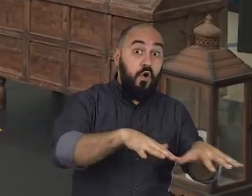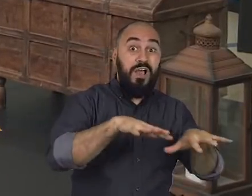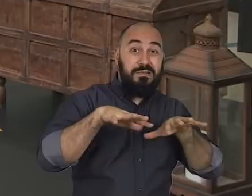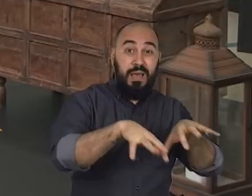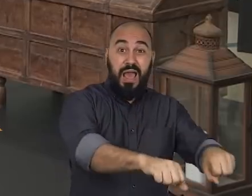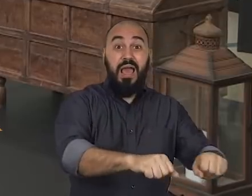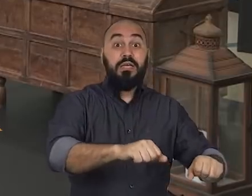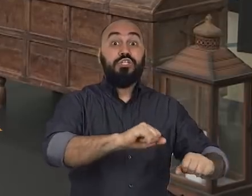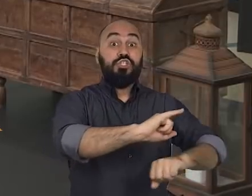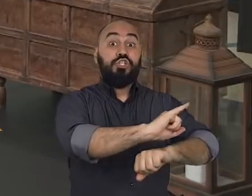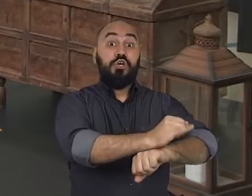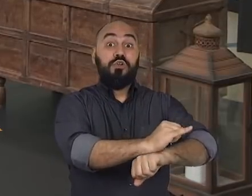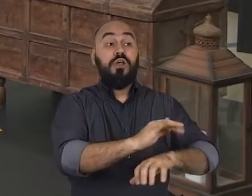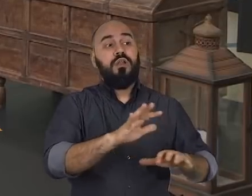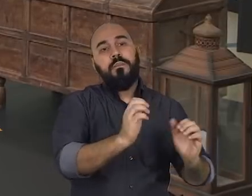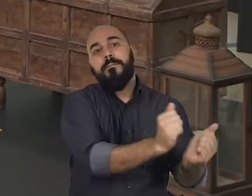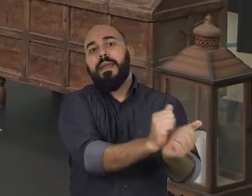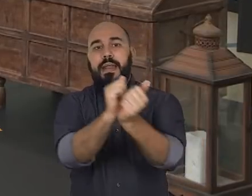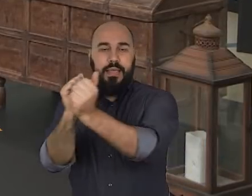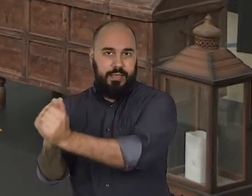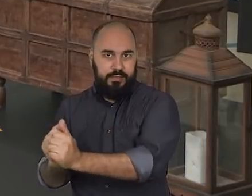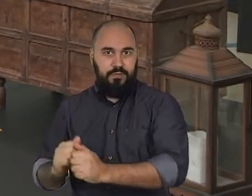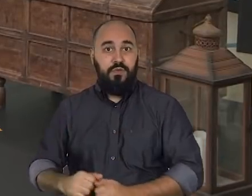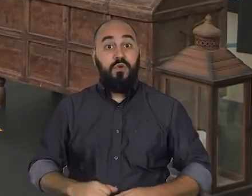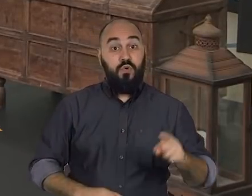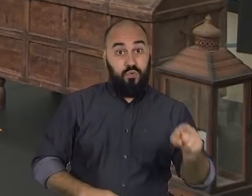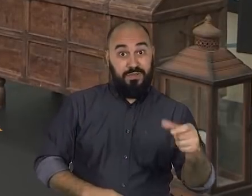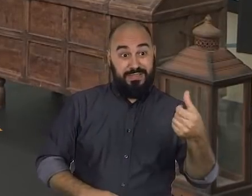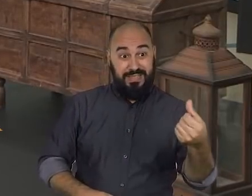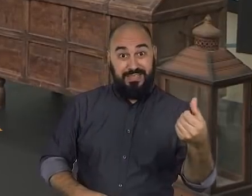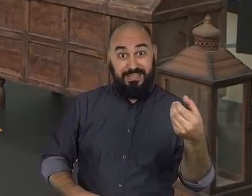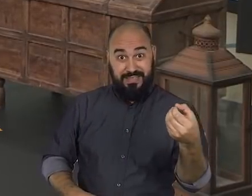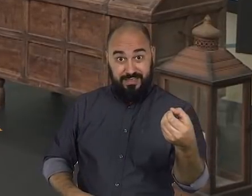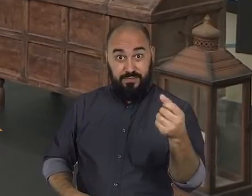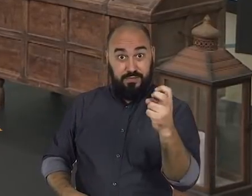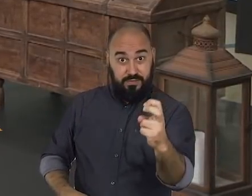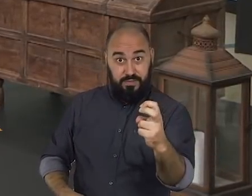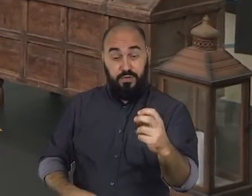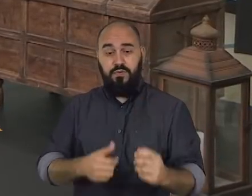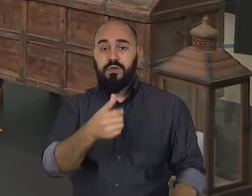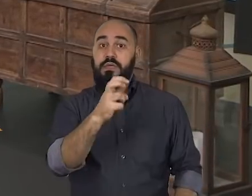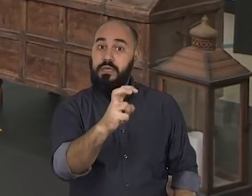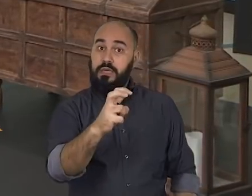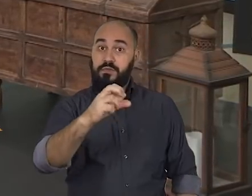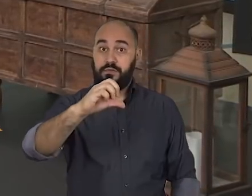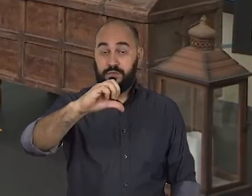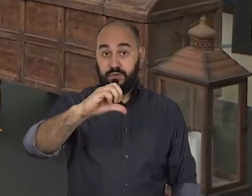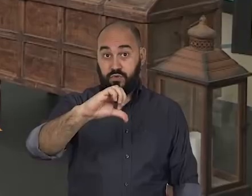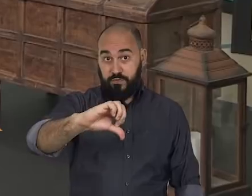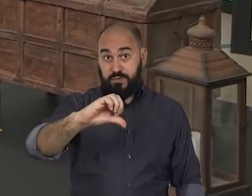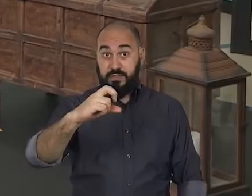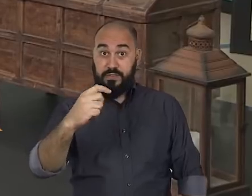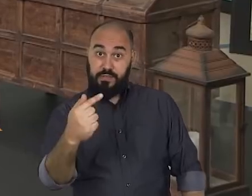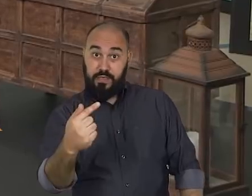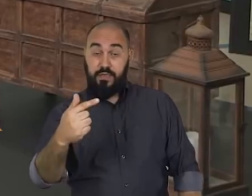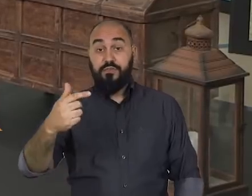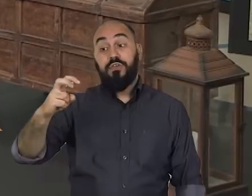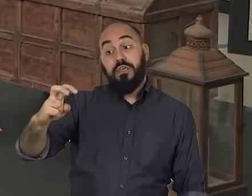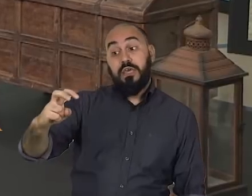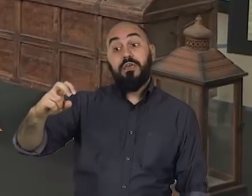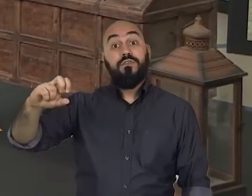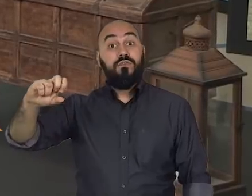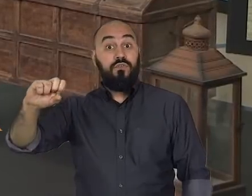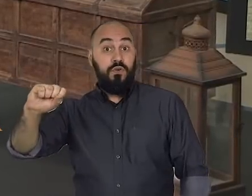levaram cativos consigo. Um em 605 a.C., o outro em 597 e o último em